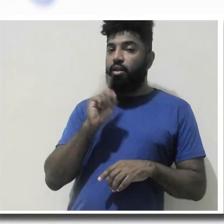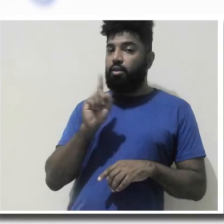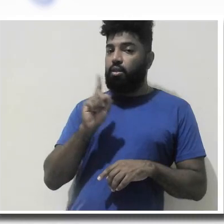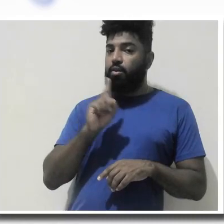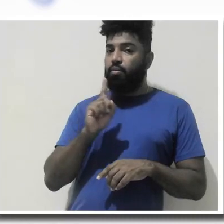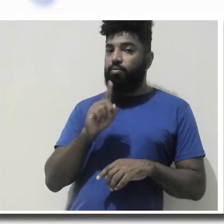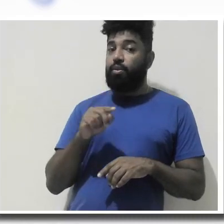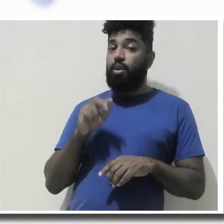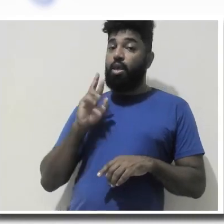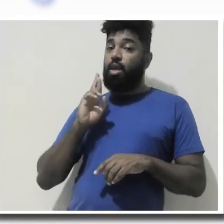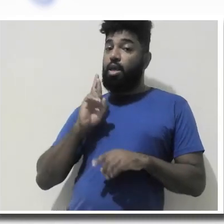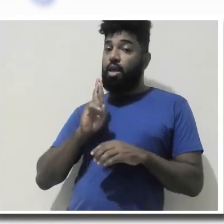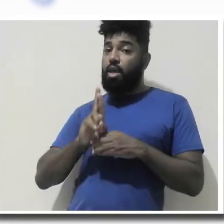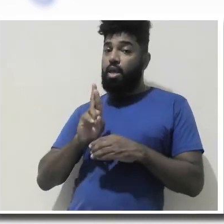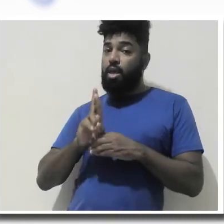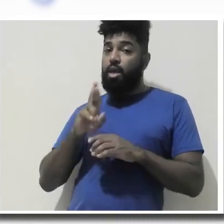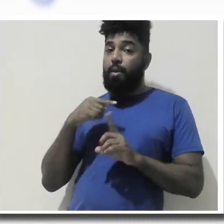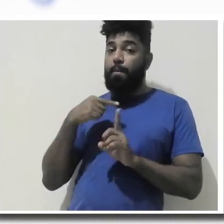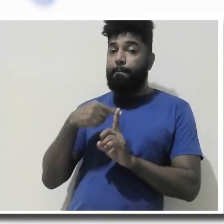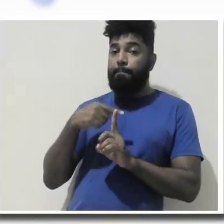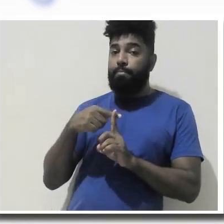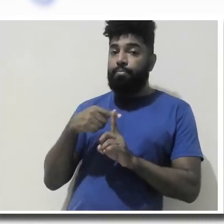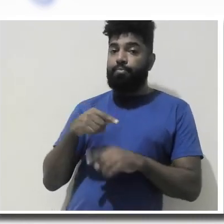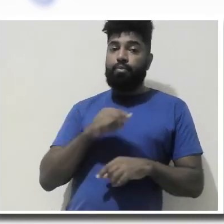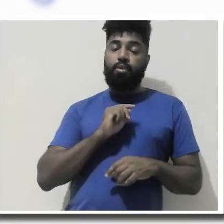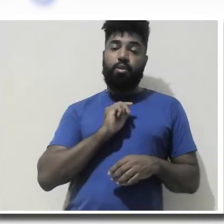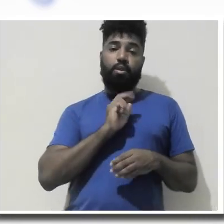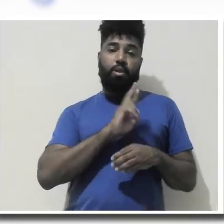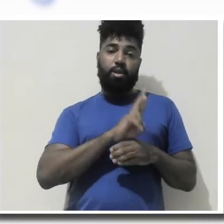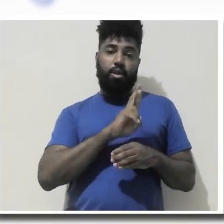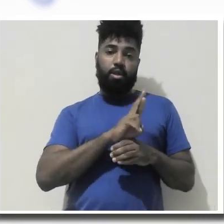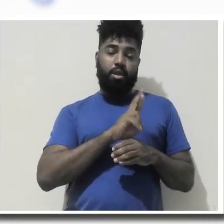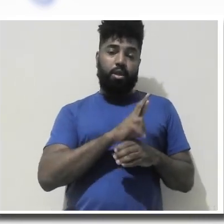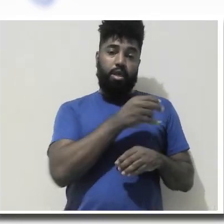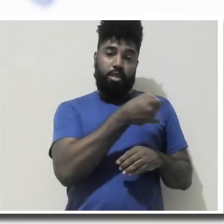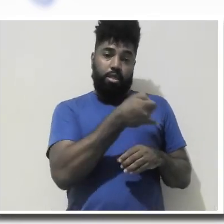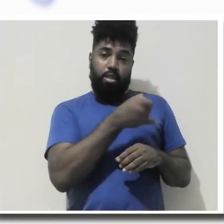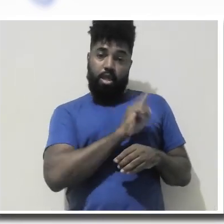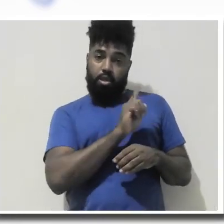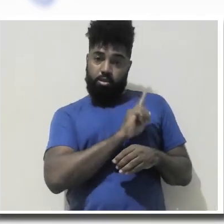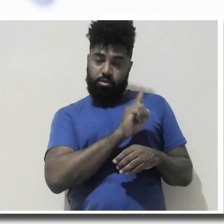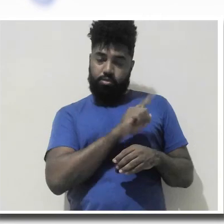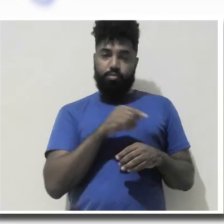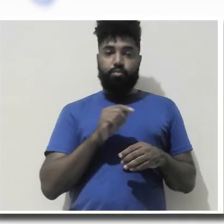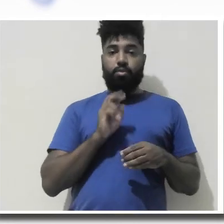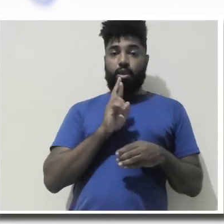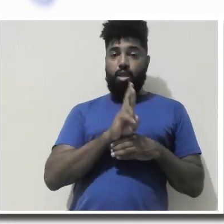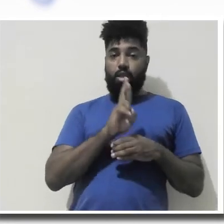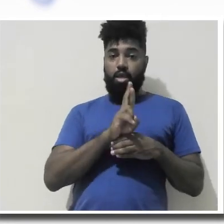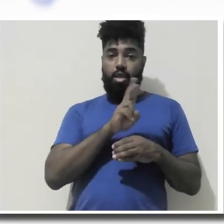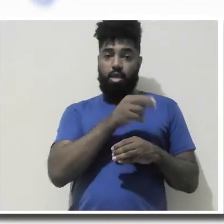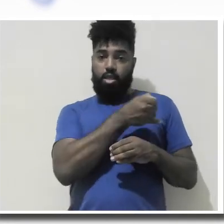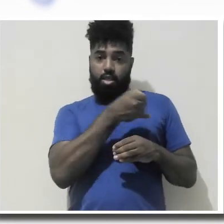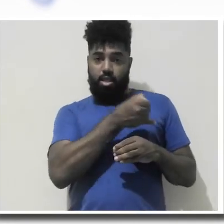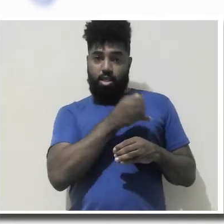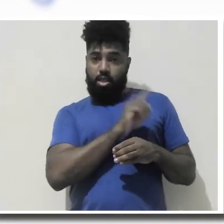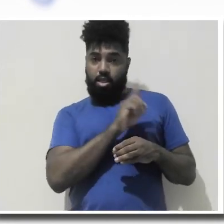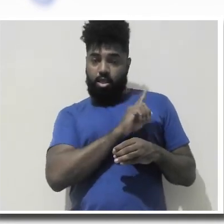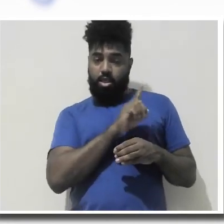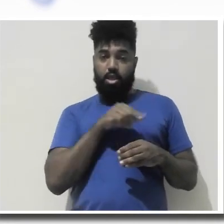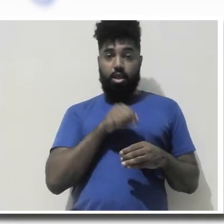Qual é a diferença de reais positivos para reais não negativos? Reais não negativos são todos os